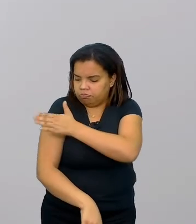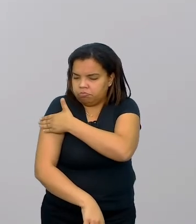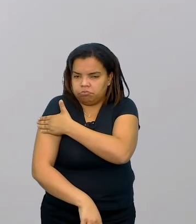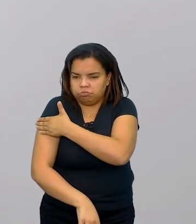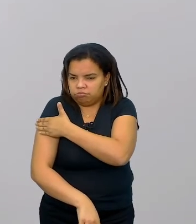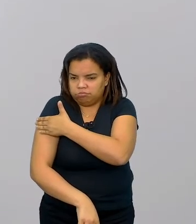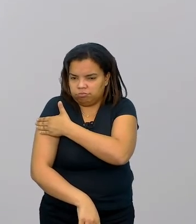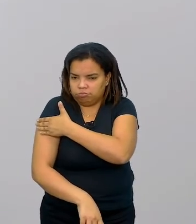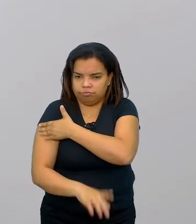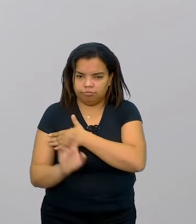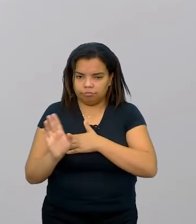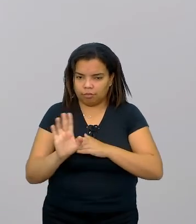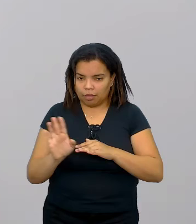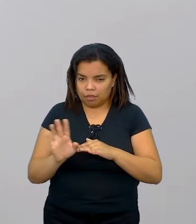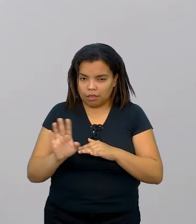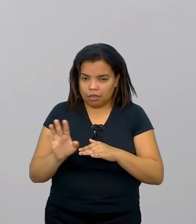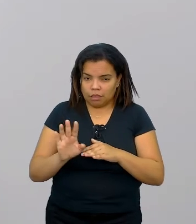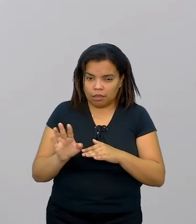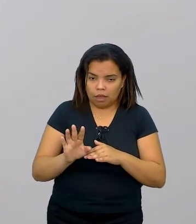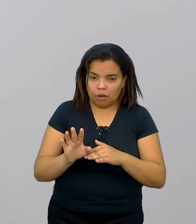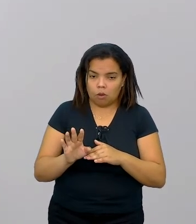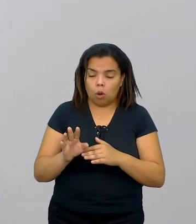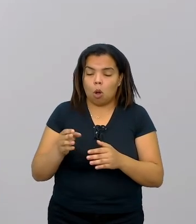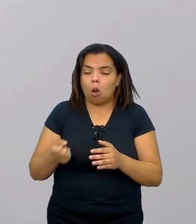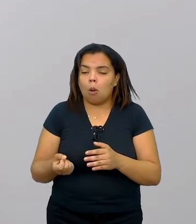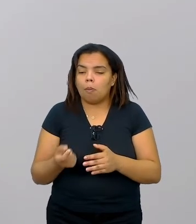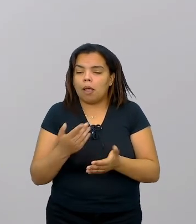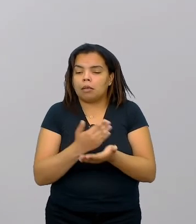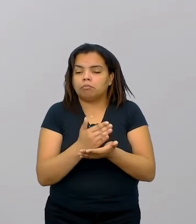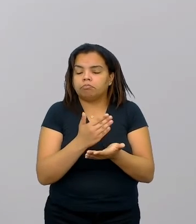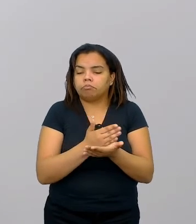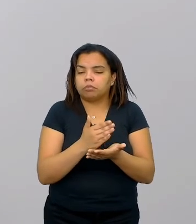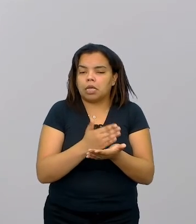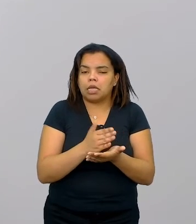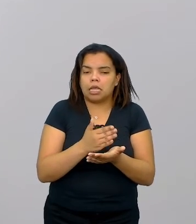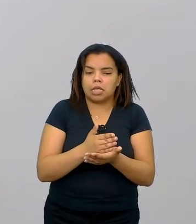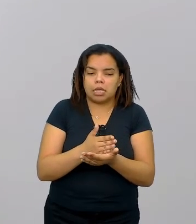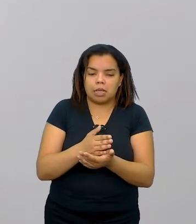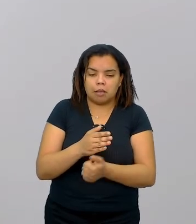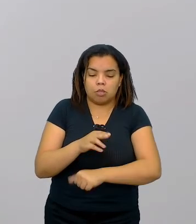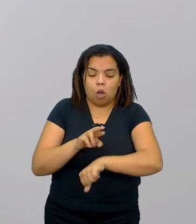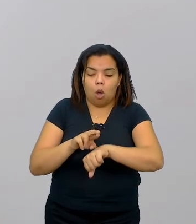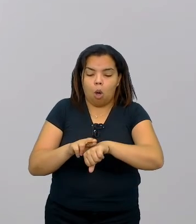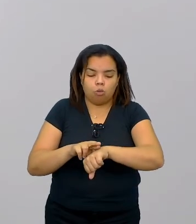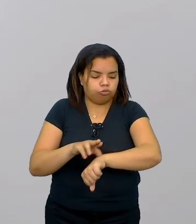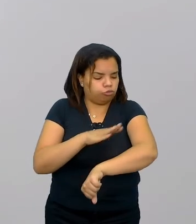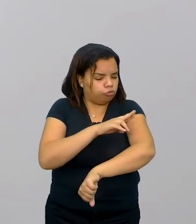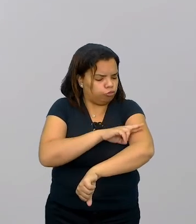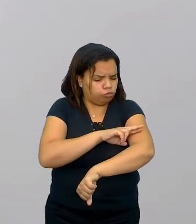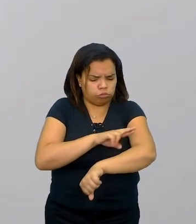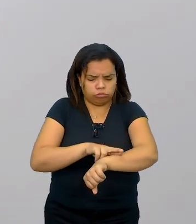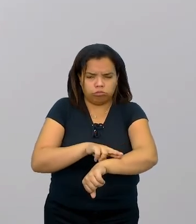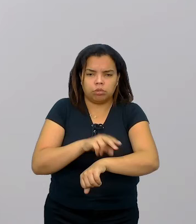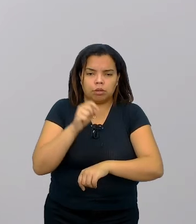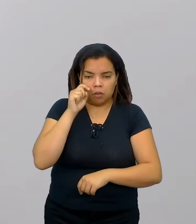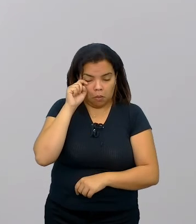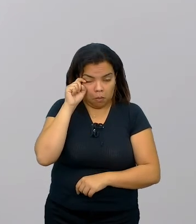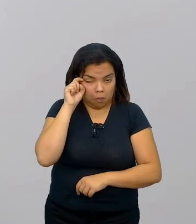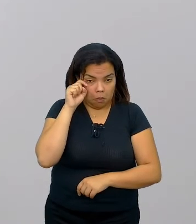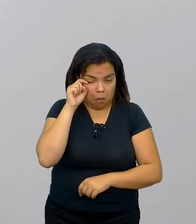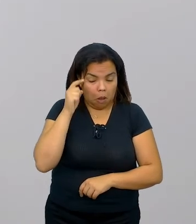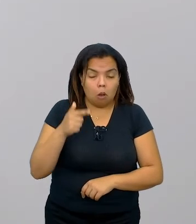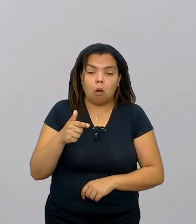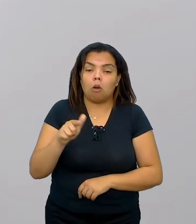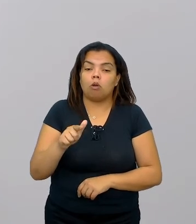quina da mesa, né? Então, começam a aparecer esses traumas. Uma outra coisa também é em relação ao